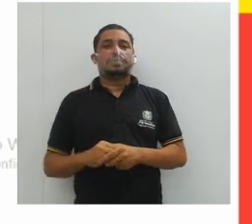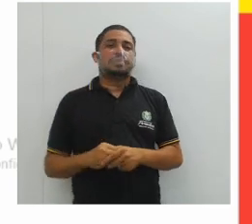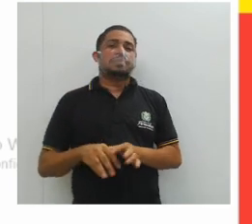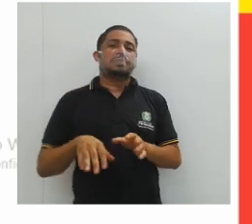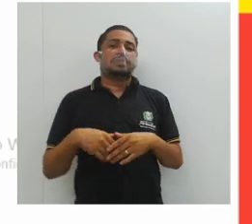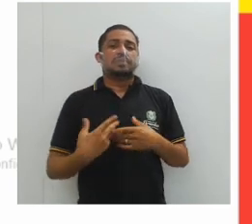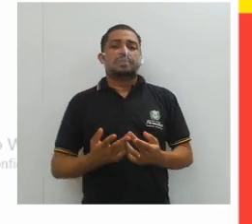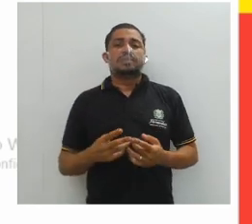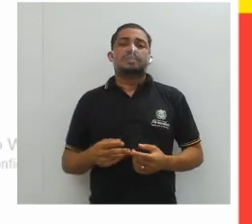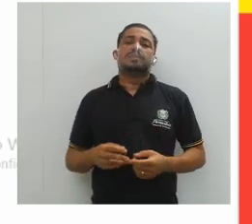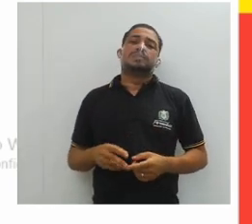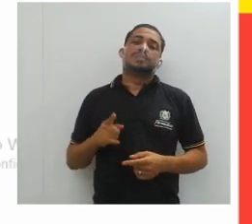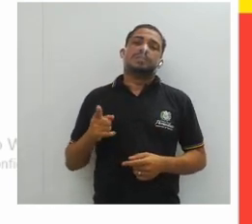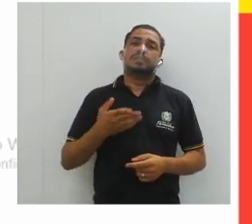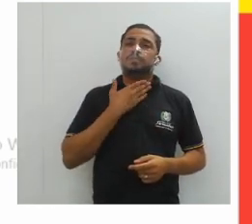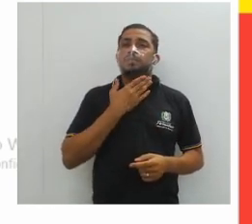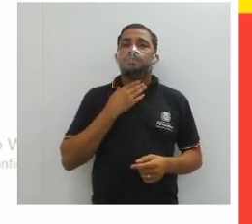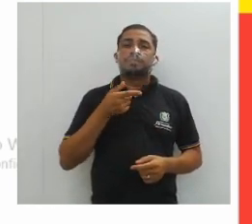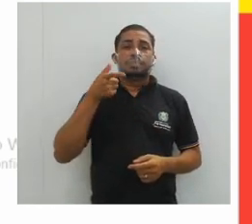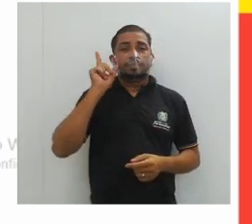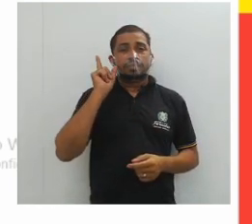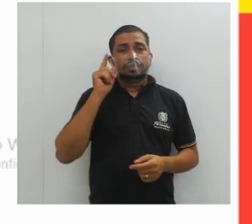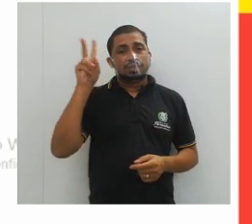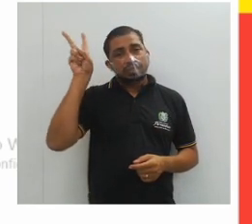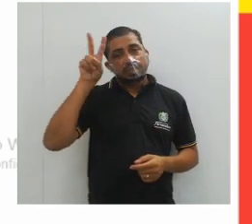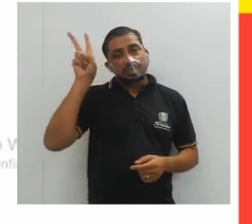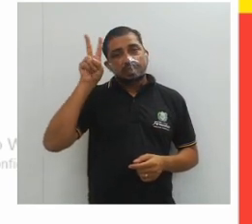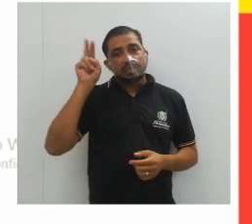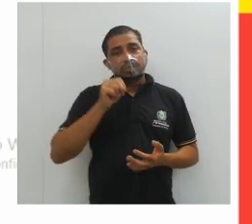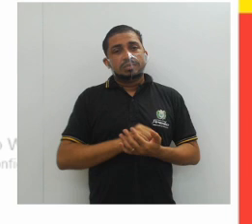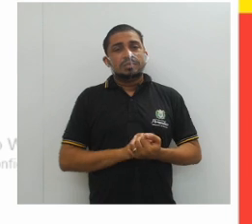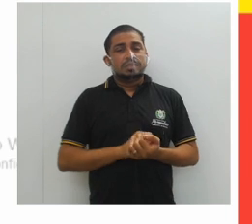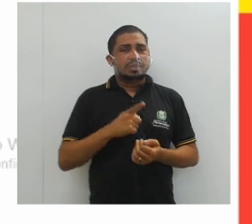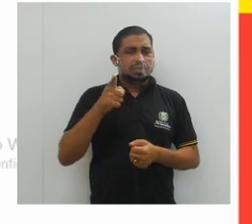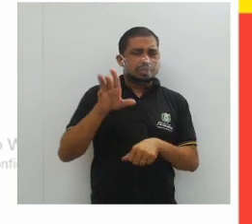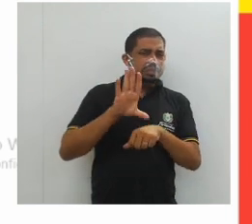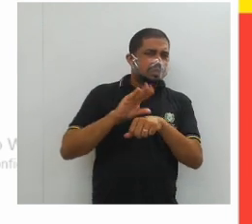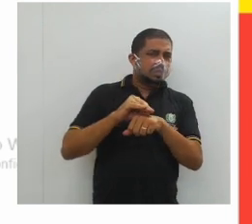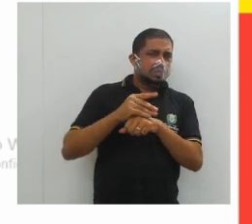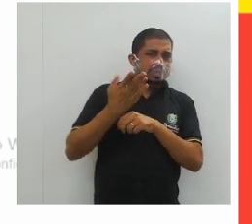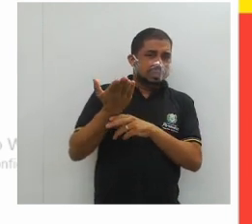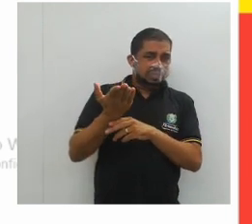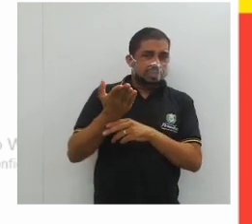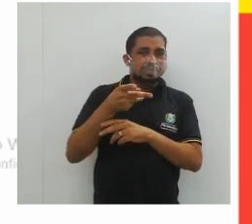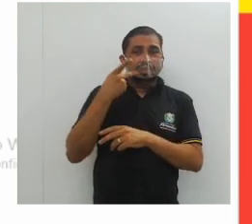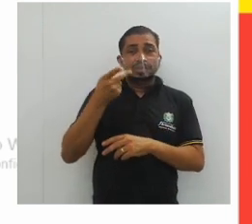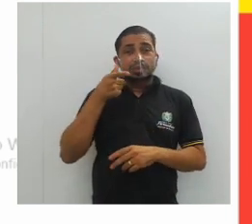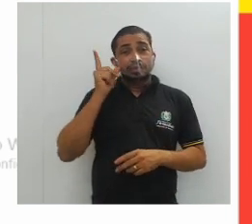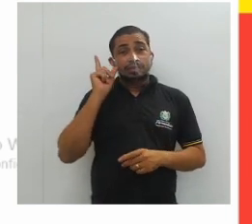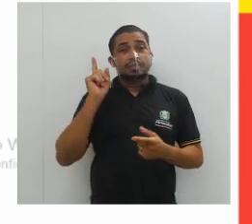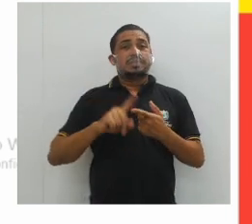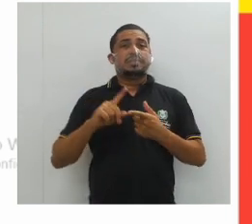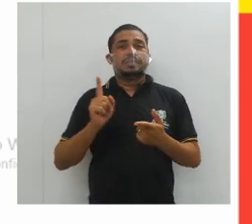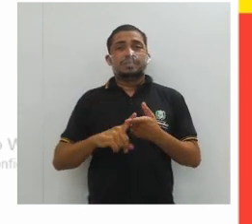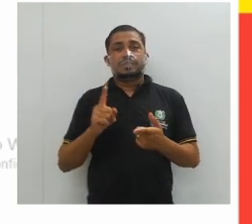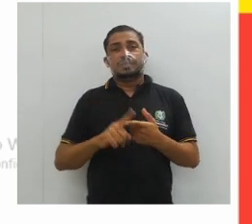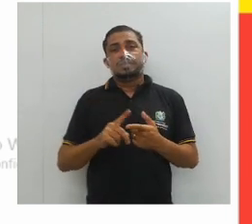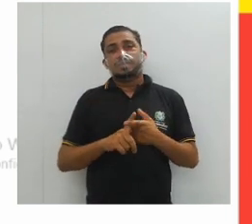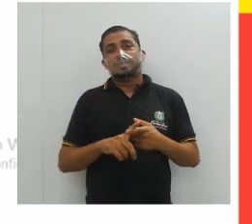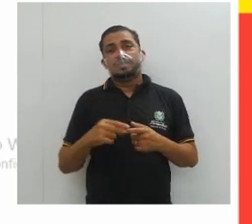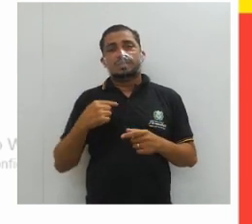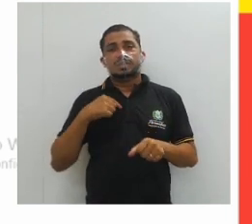aí vamos que isso foi papo de ontem, me lembro muito bem. Eita, essa fotografia que a gente falou dela ontem também, né? Estava